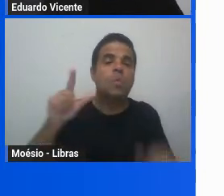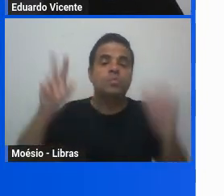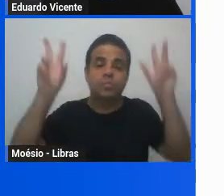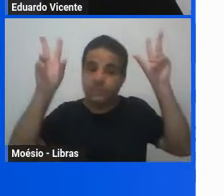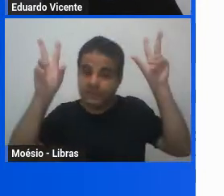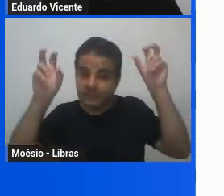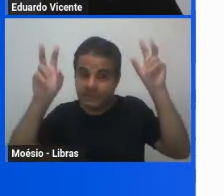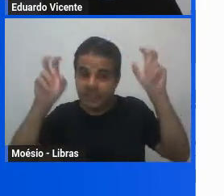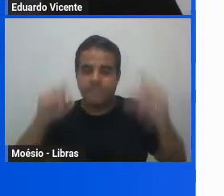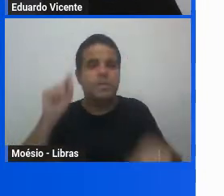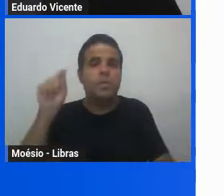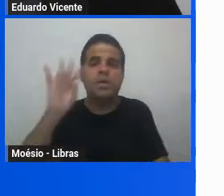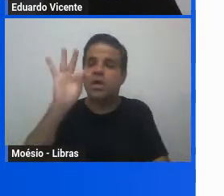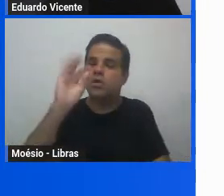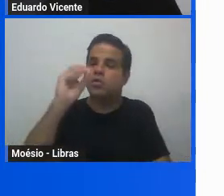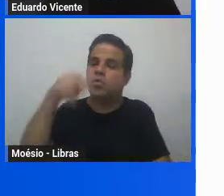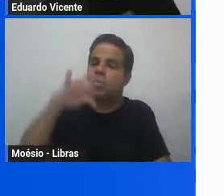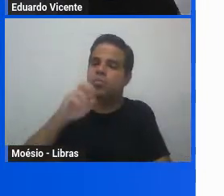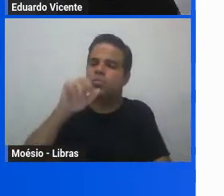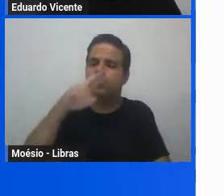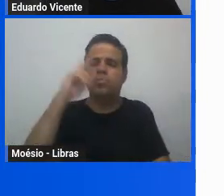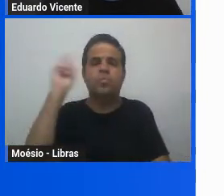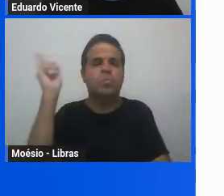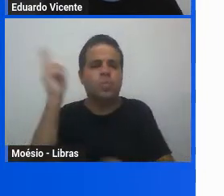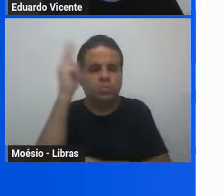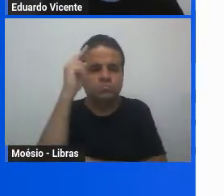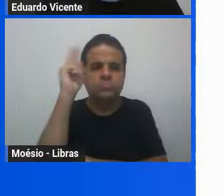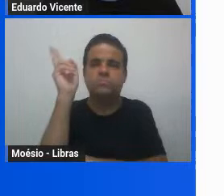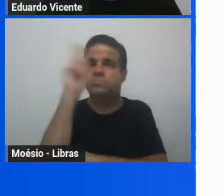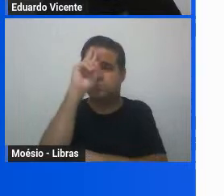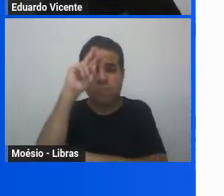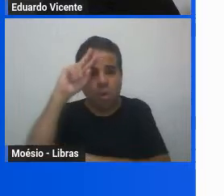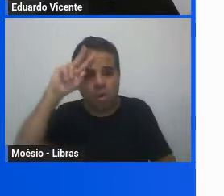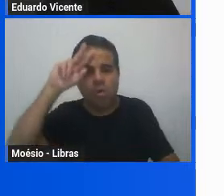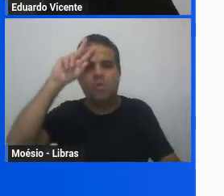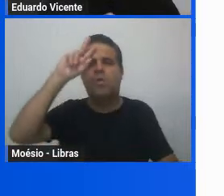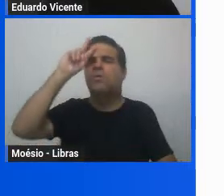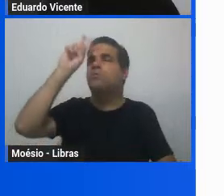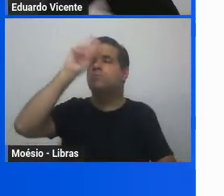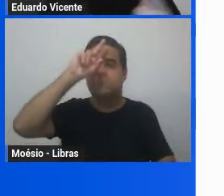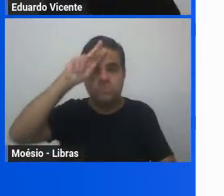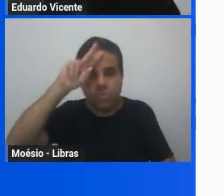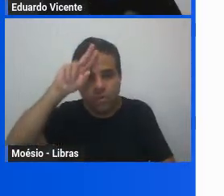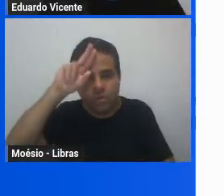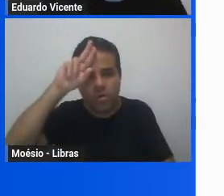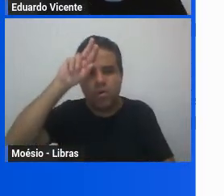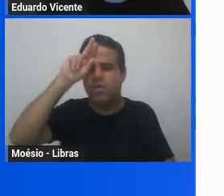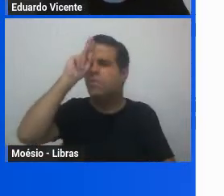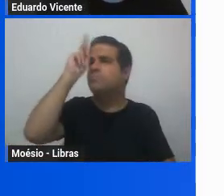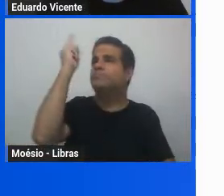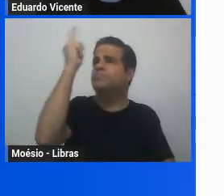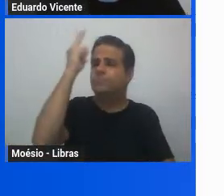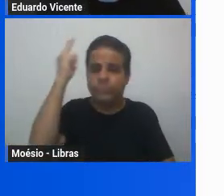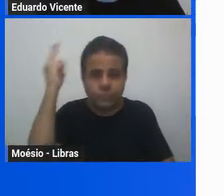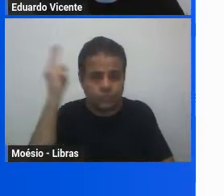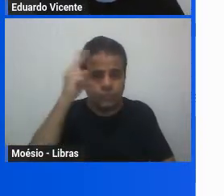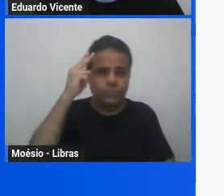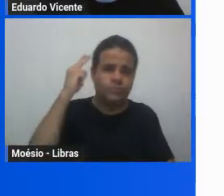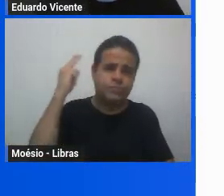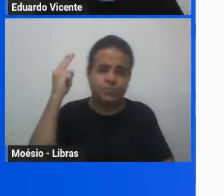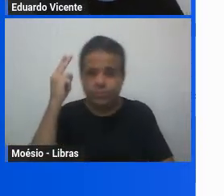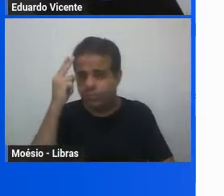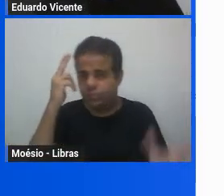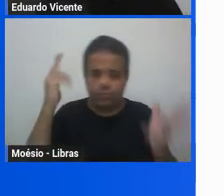Um tema de tontura. Todos nós temos em algum momento da vida uma tontura. Às vezes nós não levamos a sério, né, a tontura, mas a